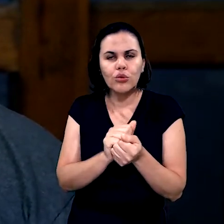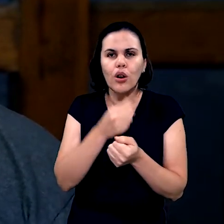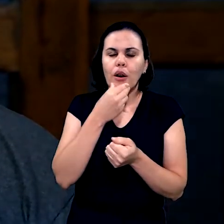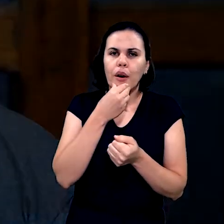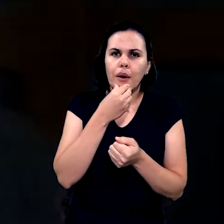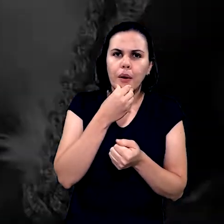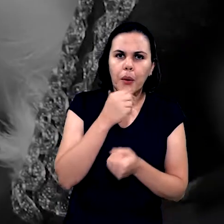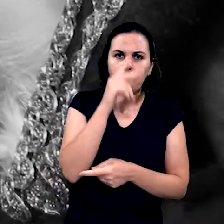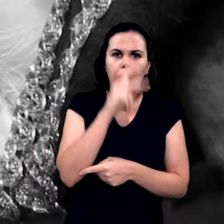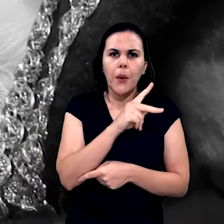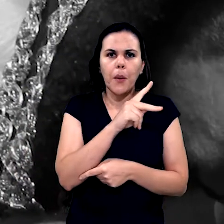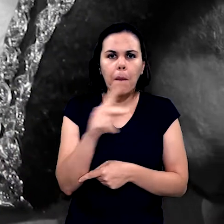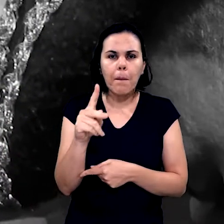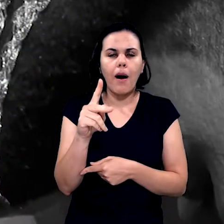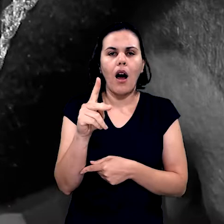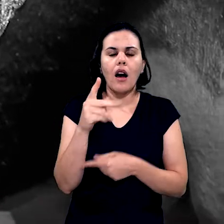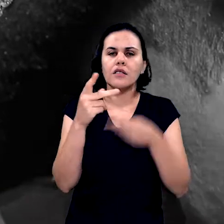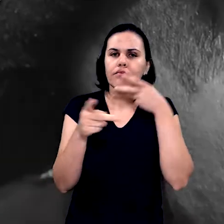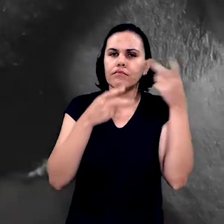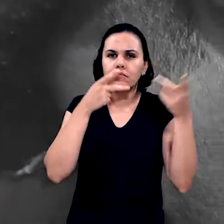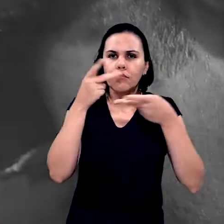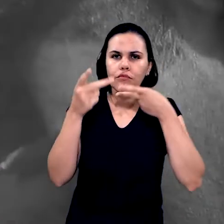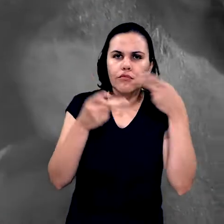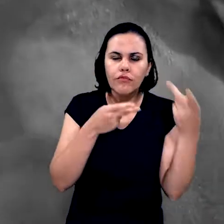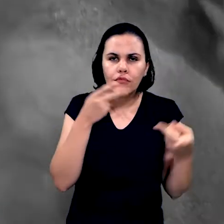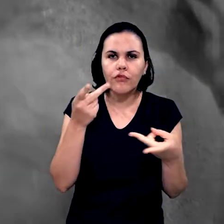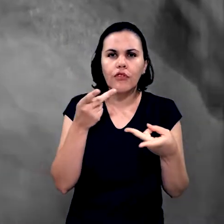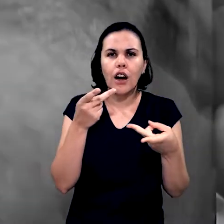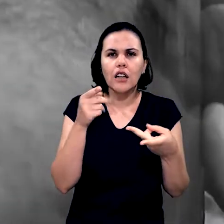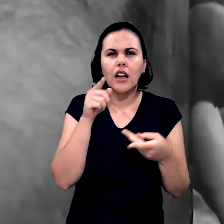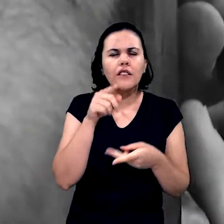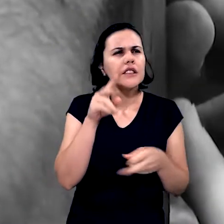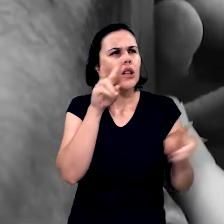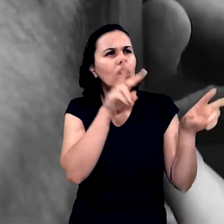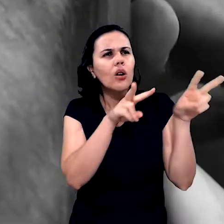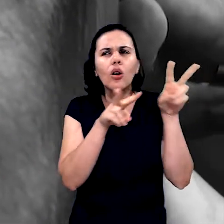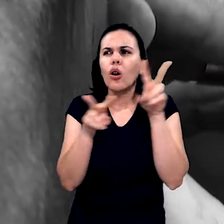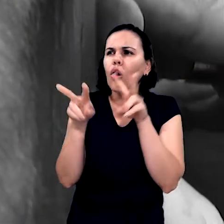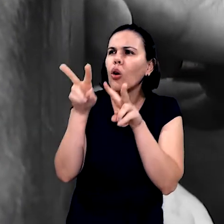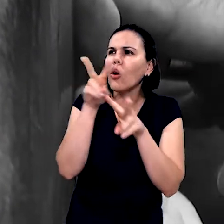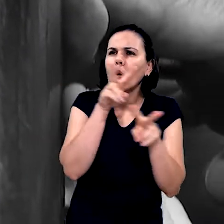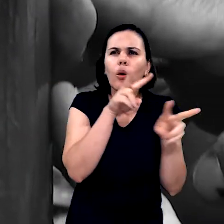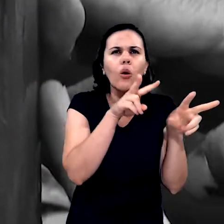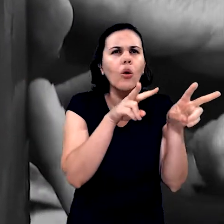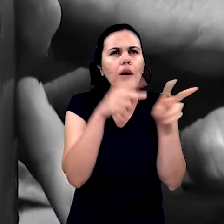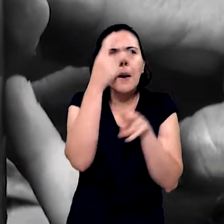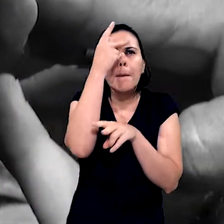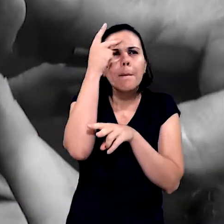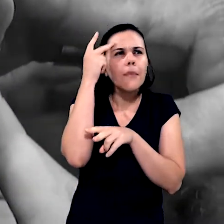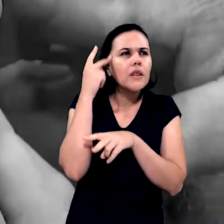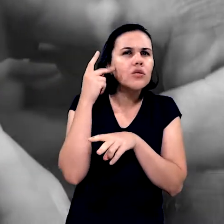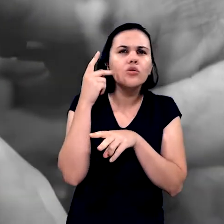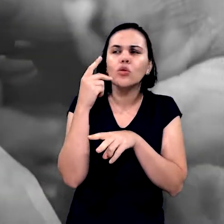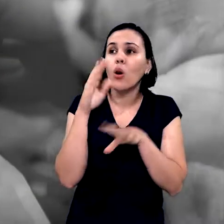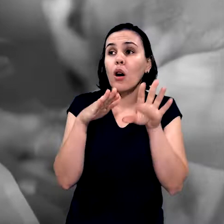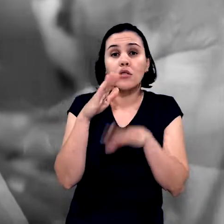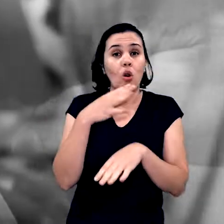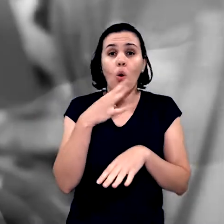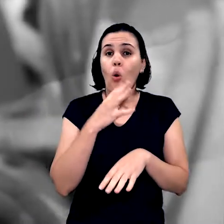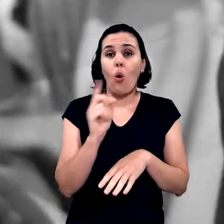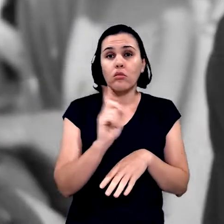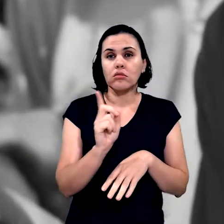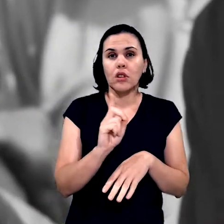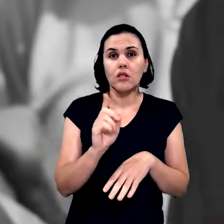e o padre faz a bênção, profere aquelas palavras, e você começa a olhar todas aquelas pessoas da cidade, aquelas pessoas que